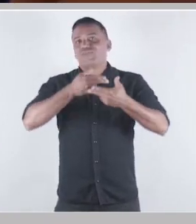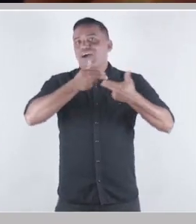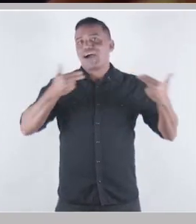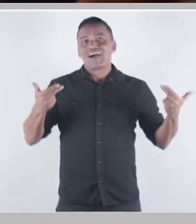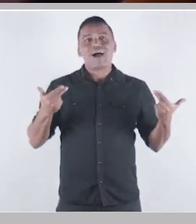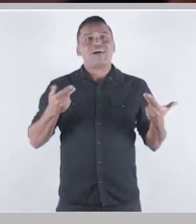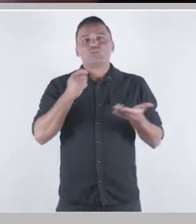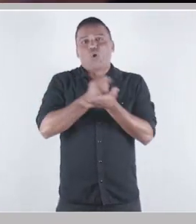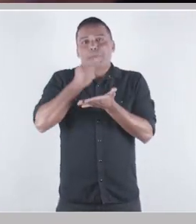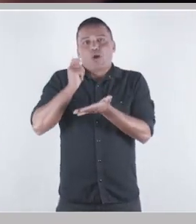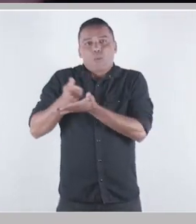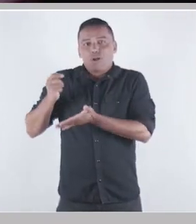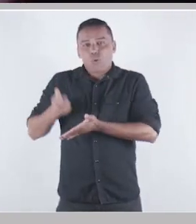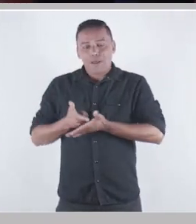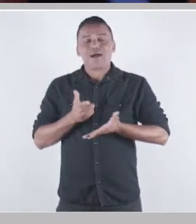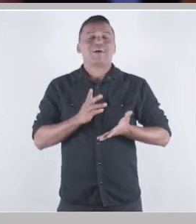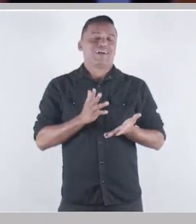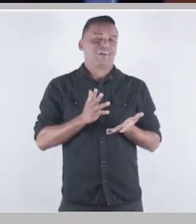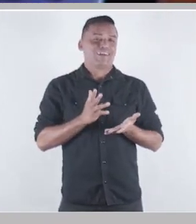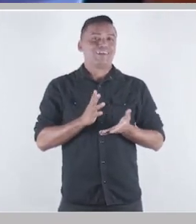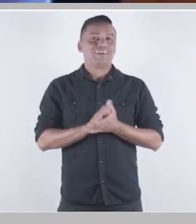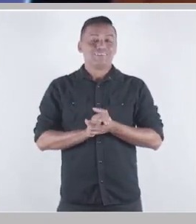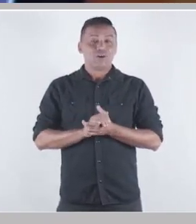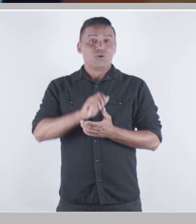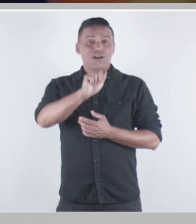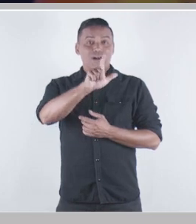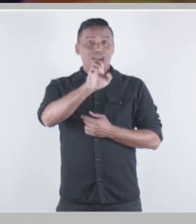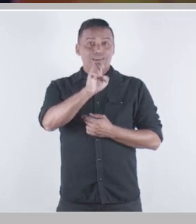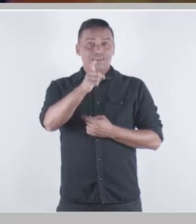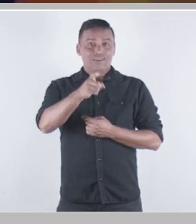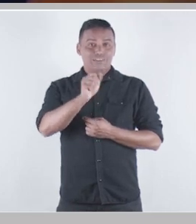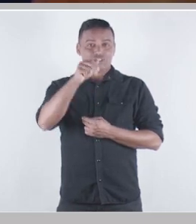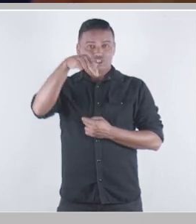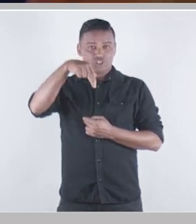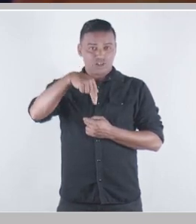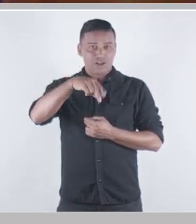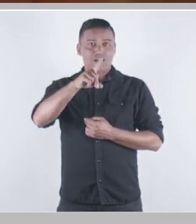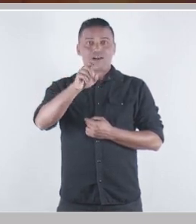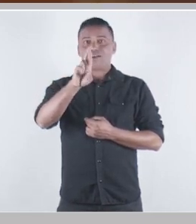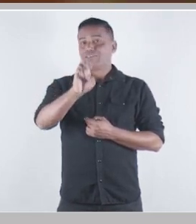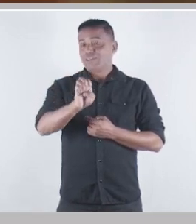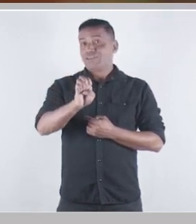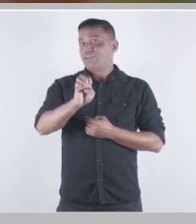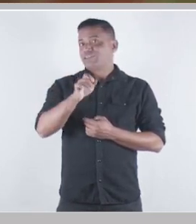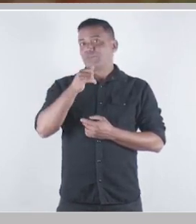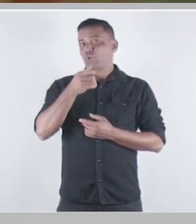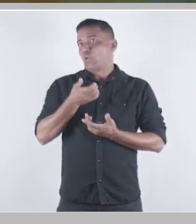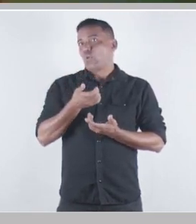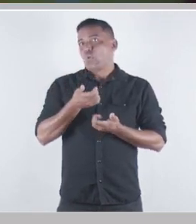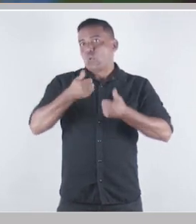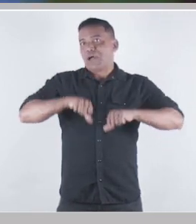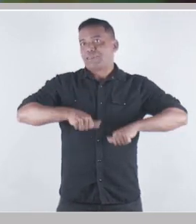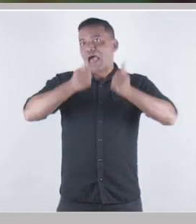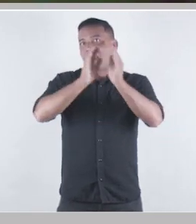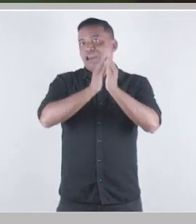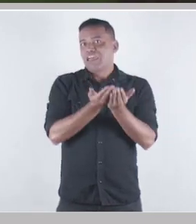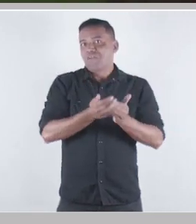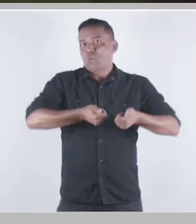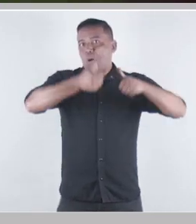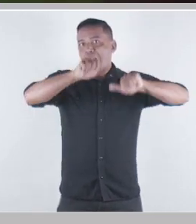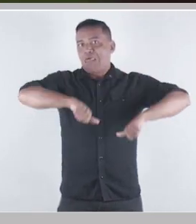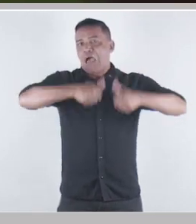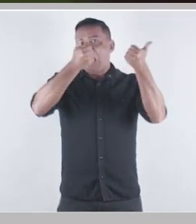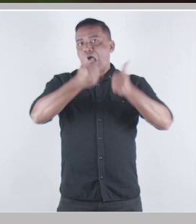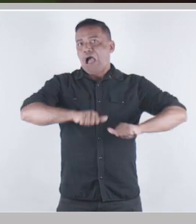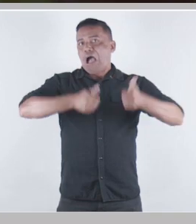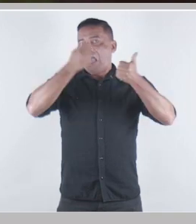E esse Alexandre, ele nunca teve preconceito assim do que é alta literatura, ou nunca teve